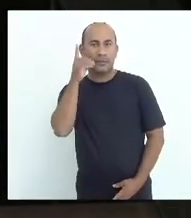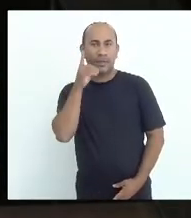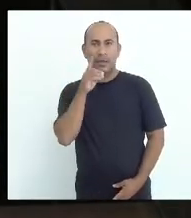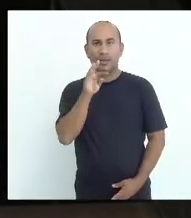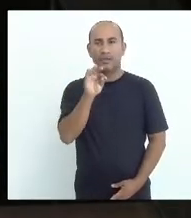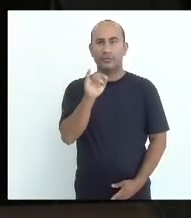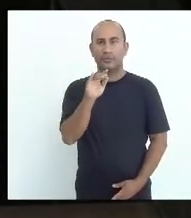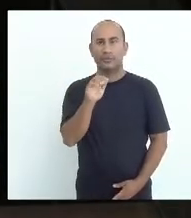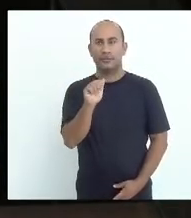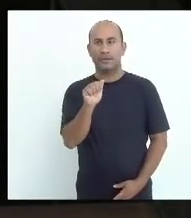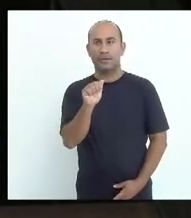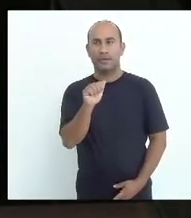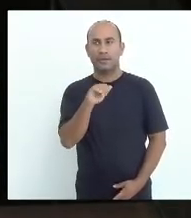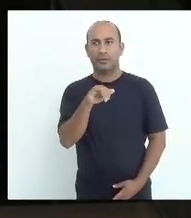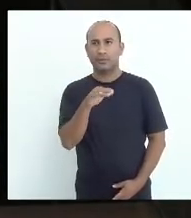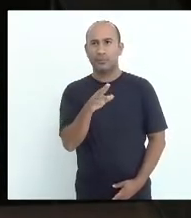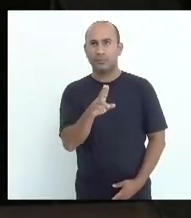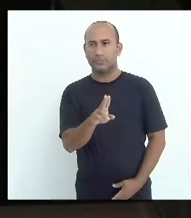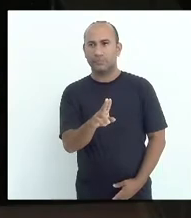senhor deputado